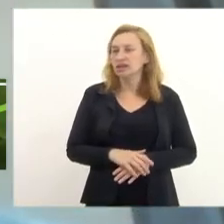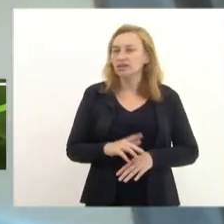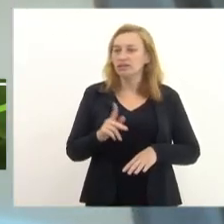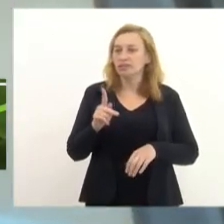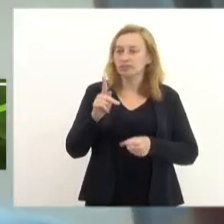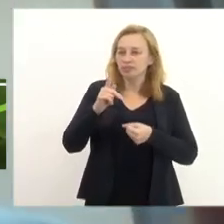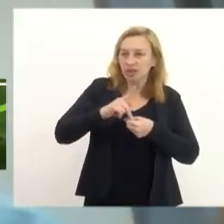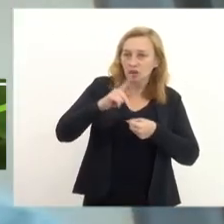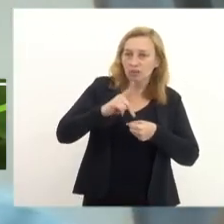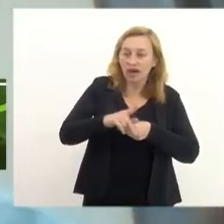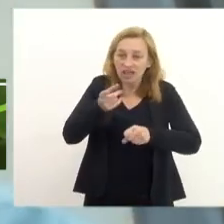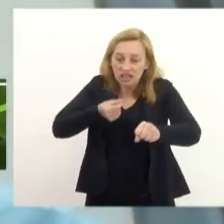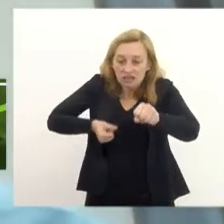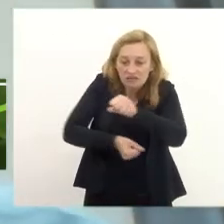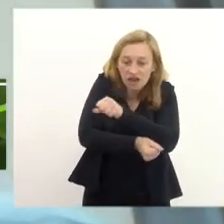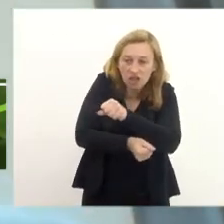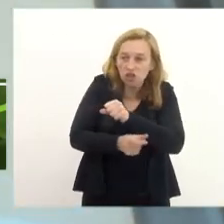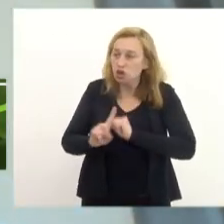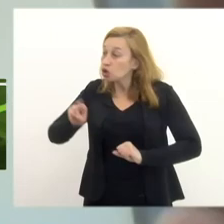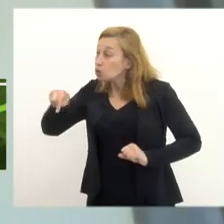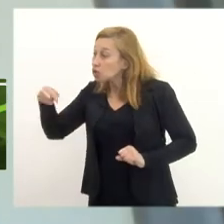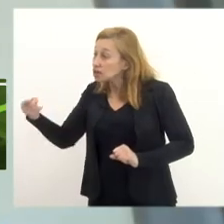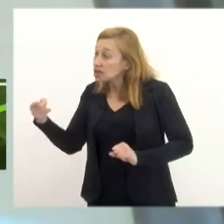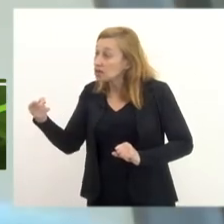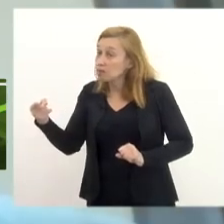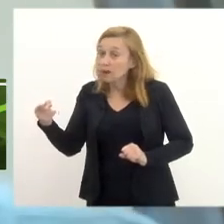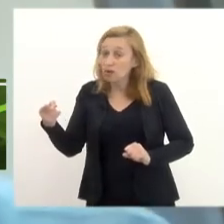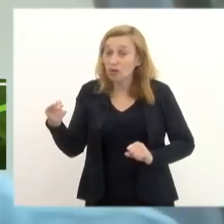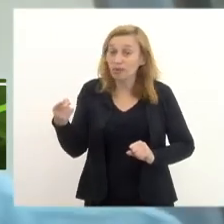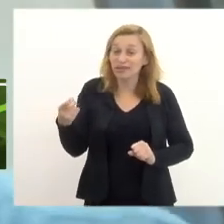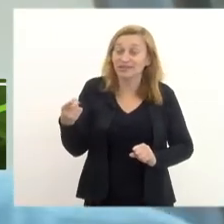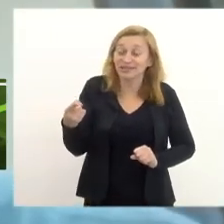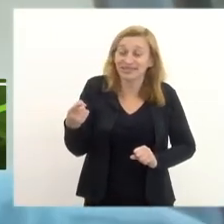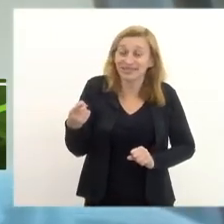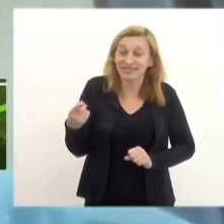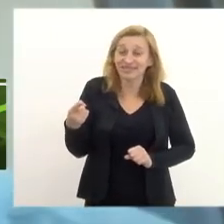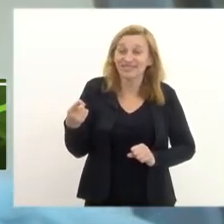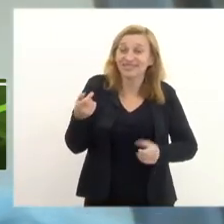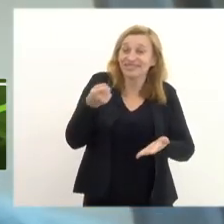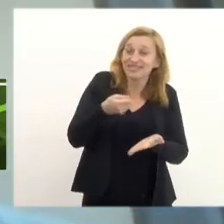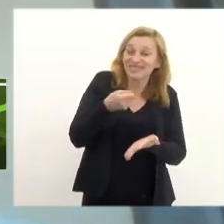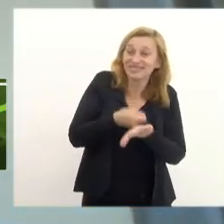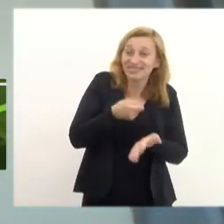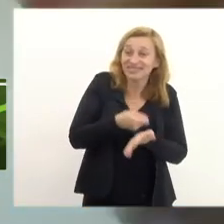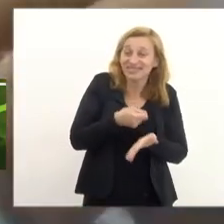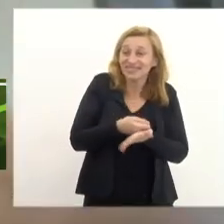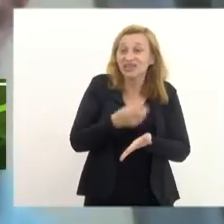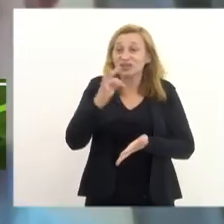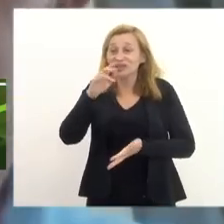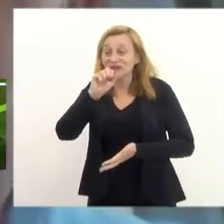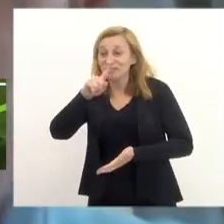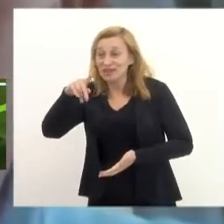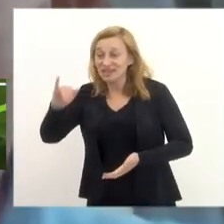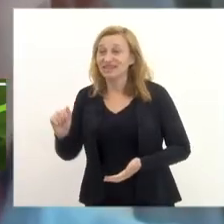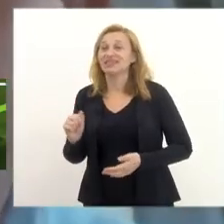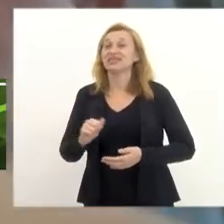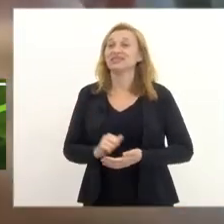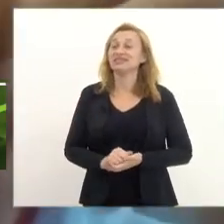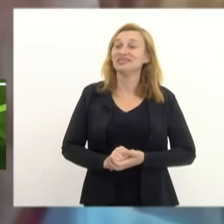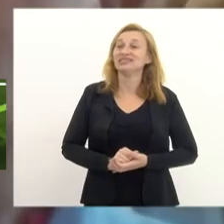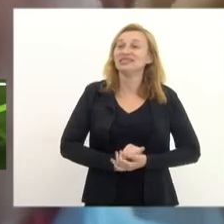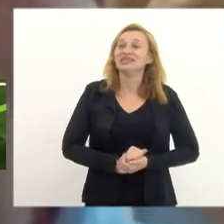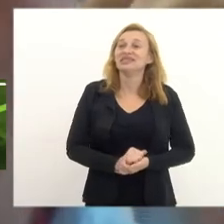no Brasil, né, por que os outros vão investir? Esse é a grande dicotomia que a gente existe.